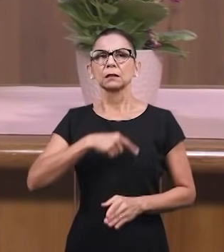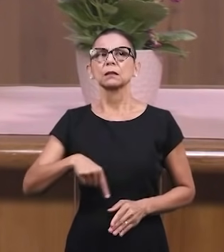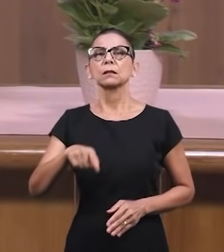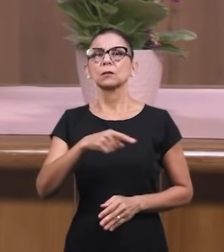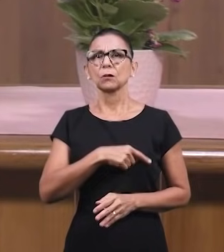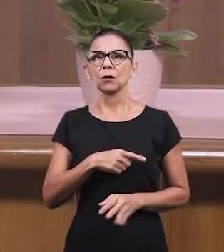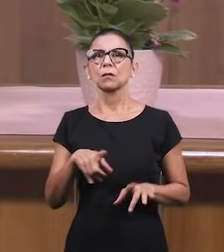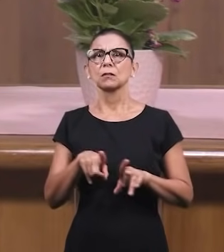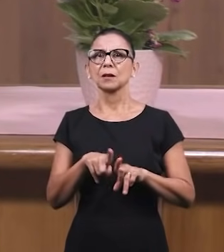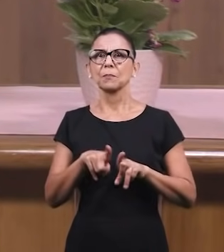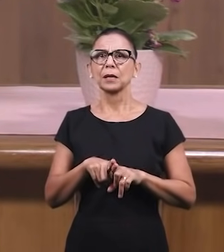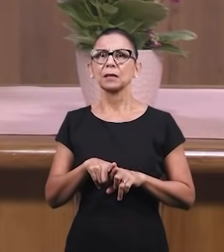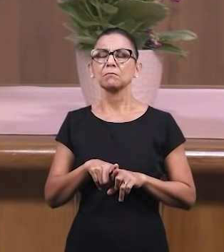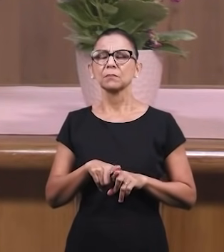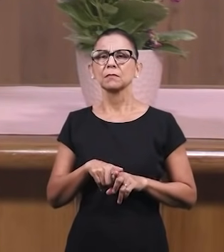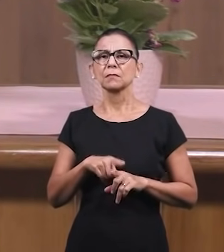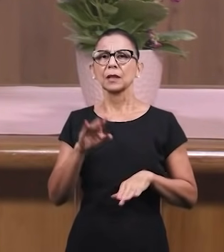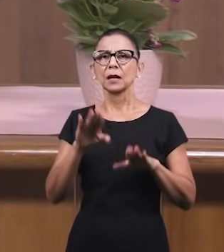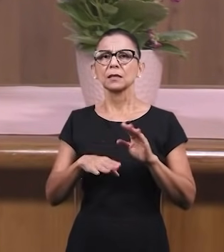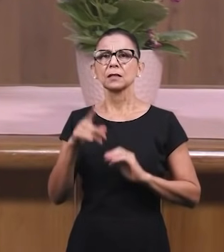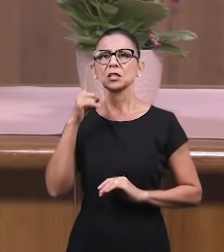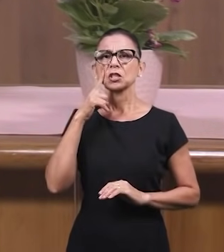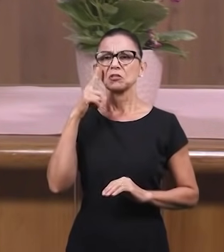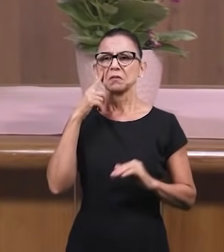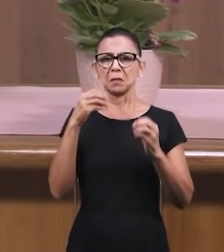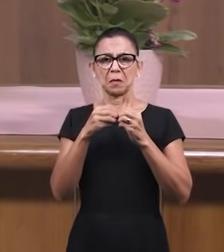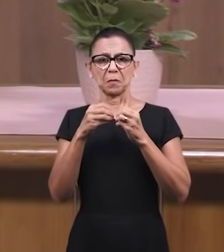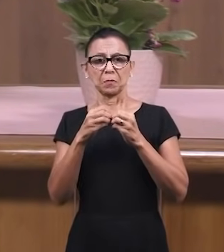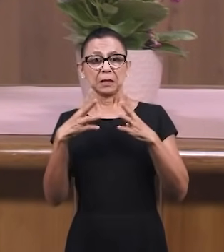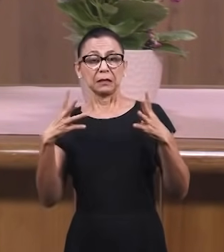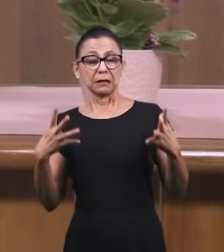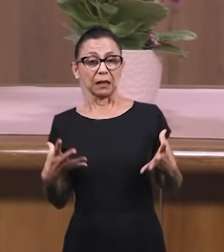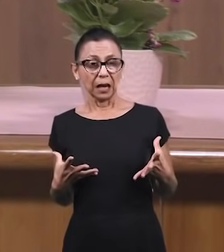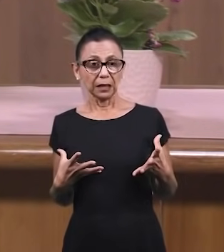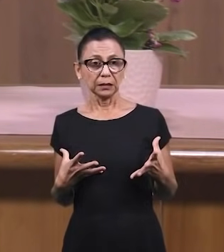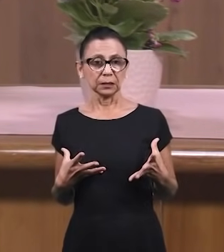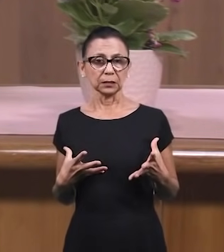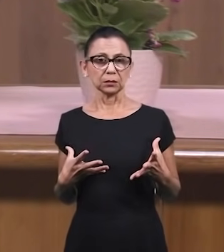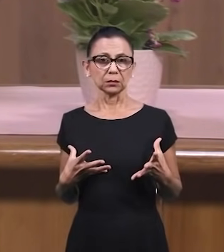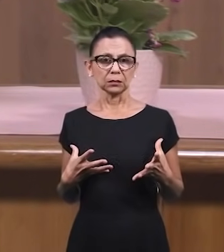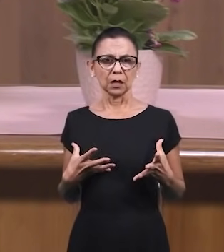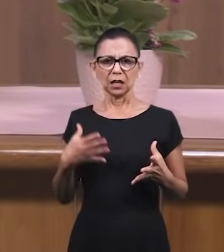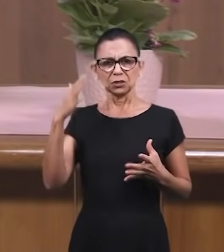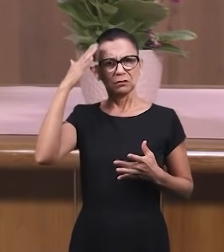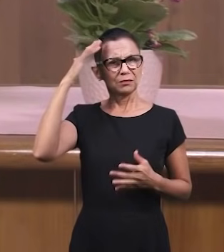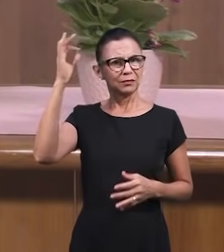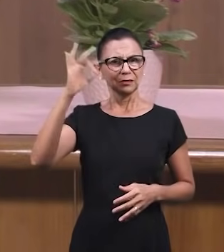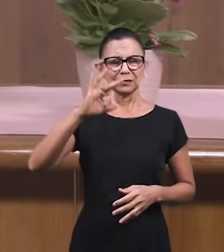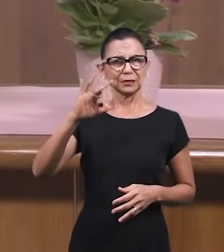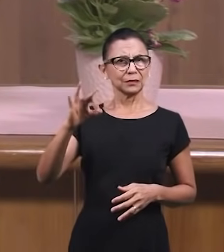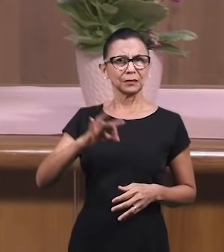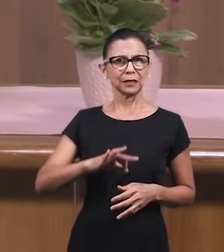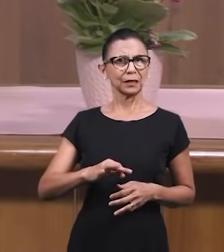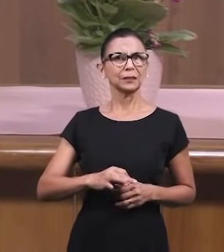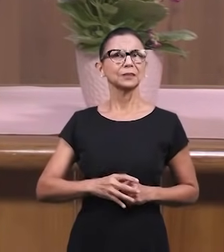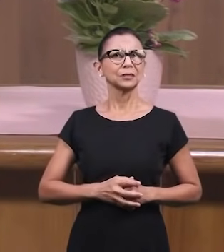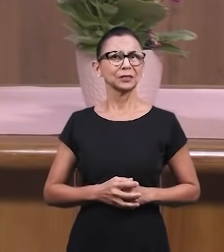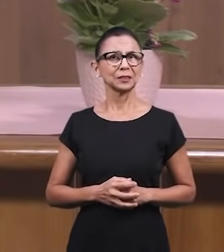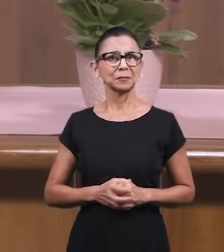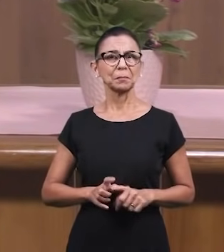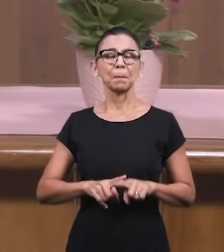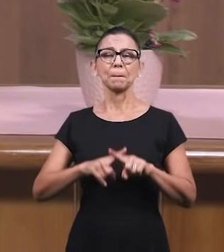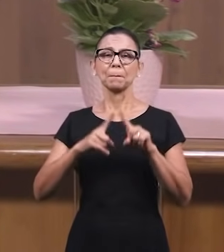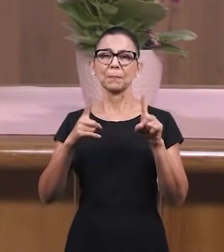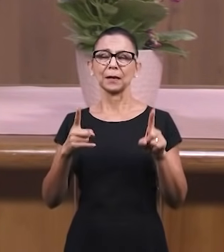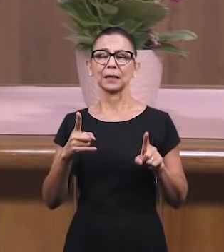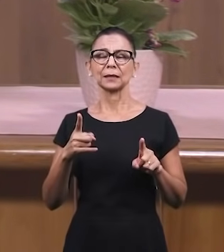este milagre por falta de entendimento. E o Senhor vem para completar esse entendimento, para nos dar a certeza